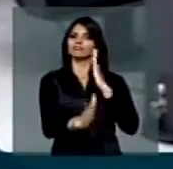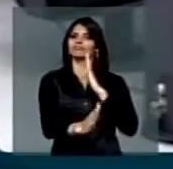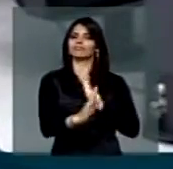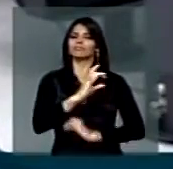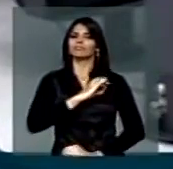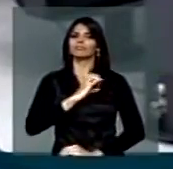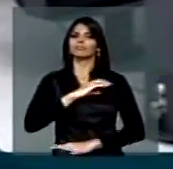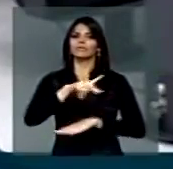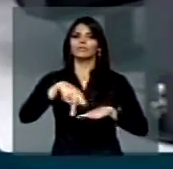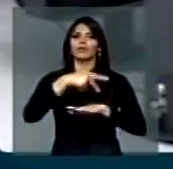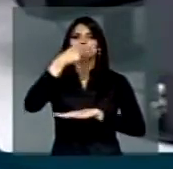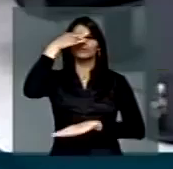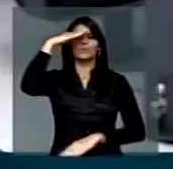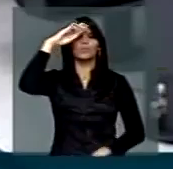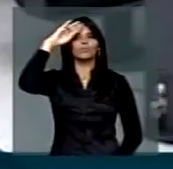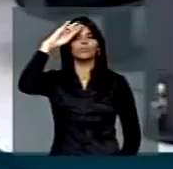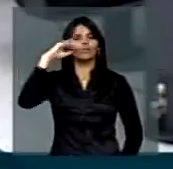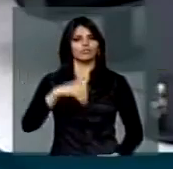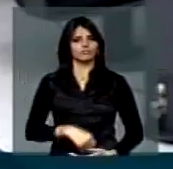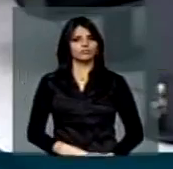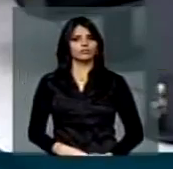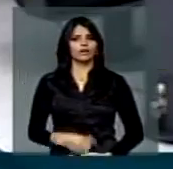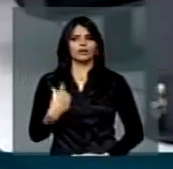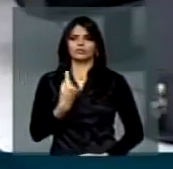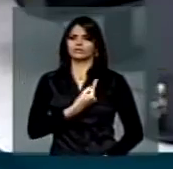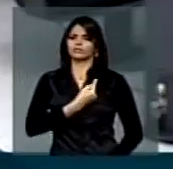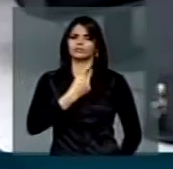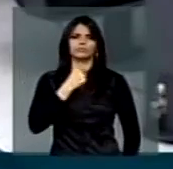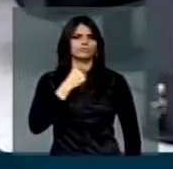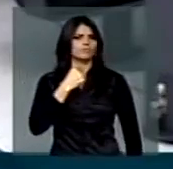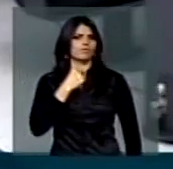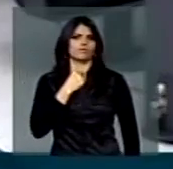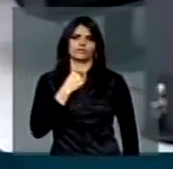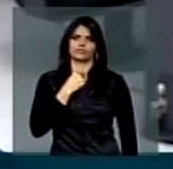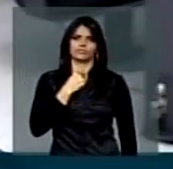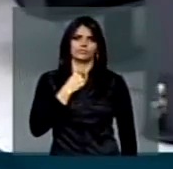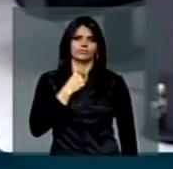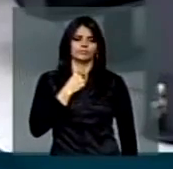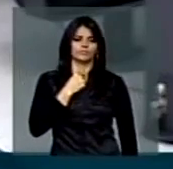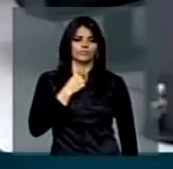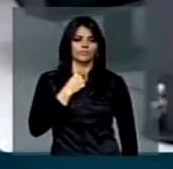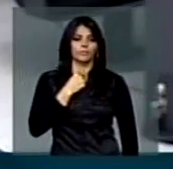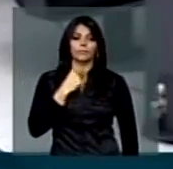plenamente com o deputado que me antecedeu. Nós não podemos, como parlamento